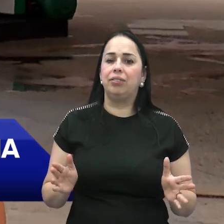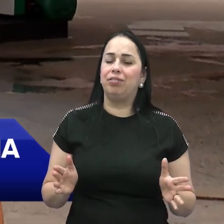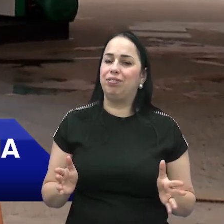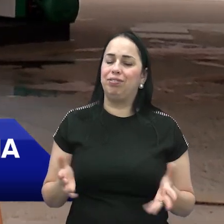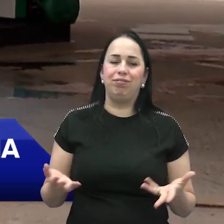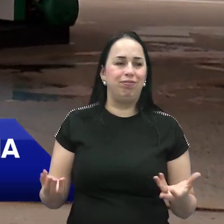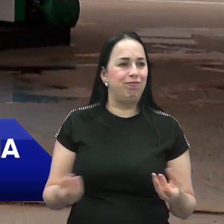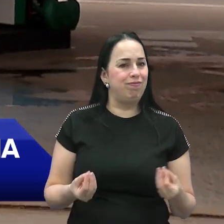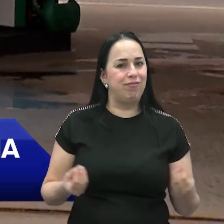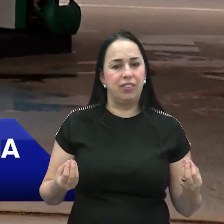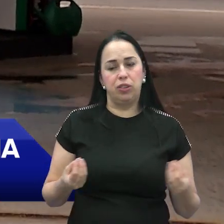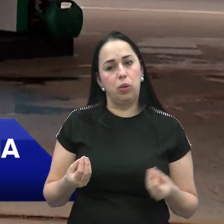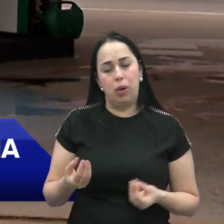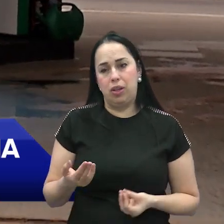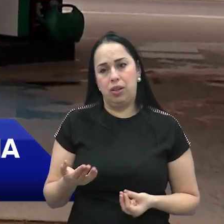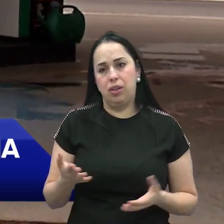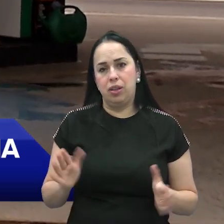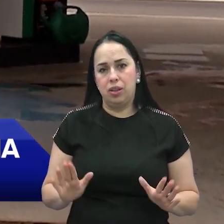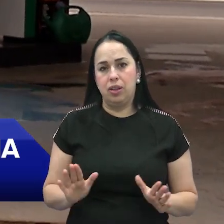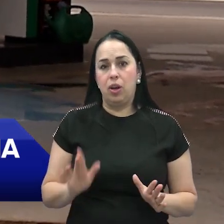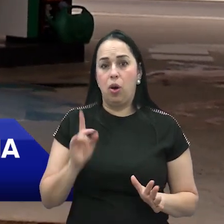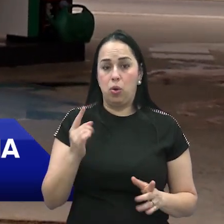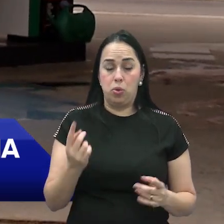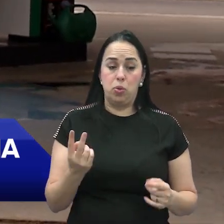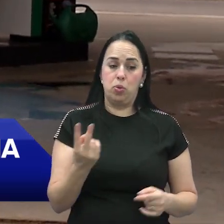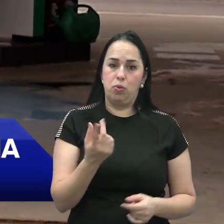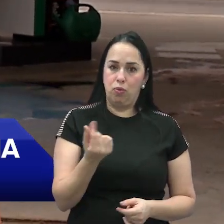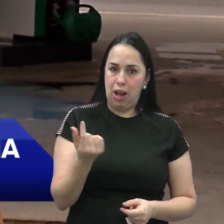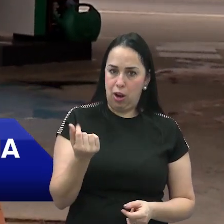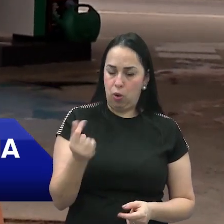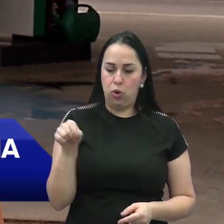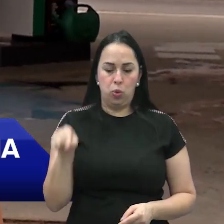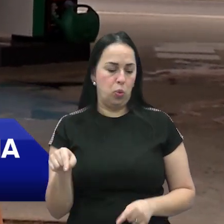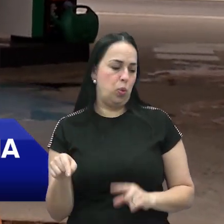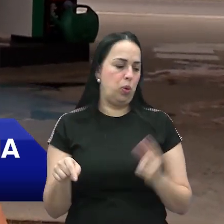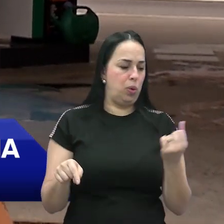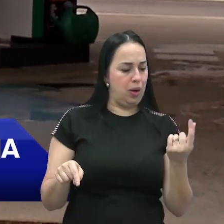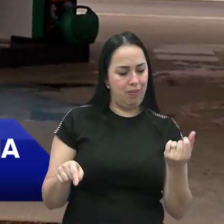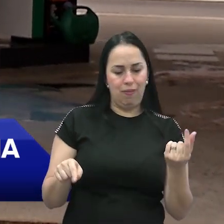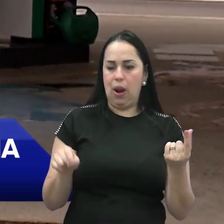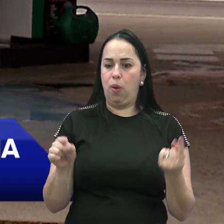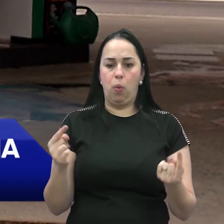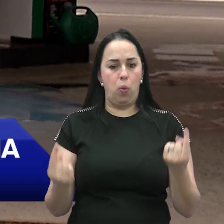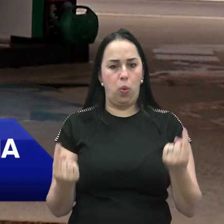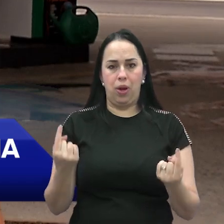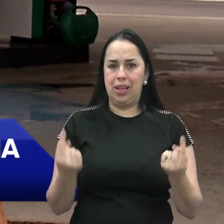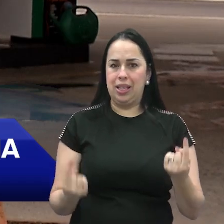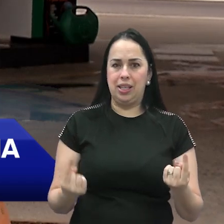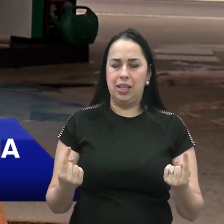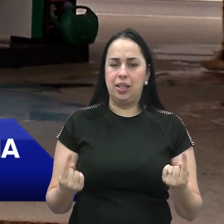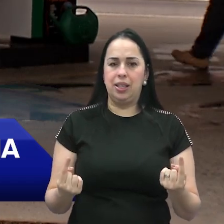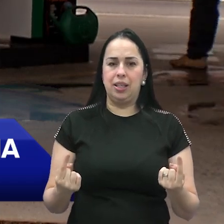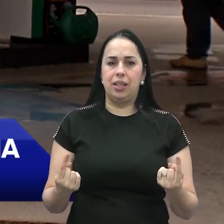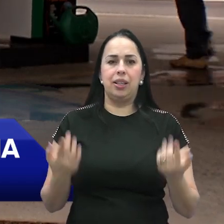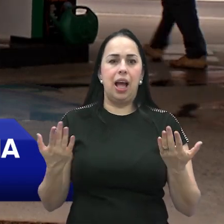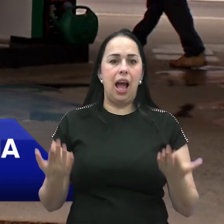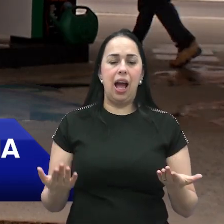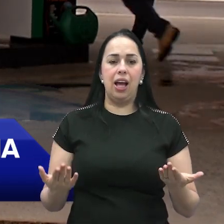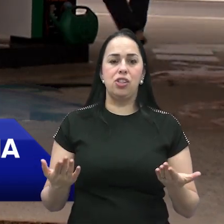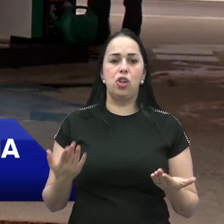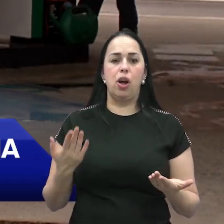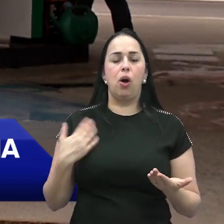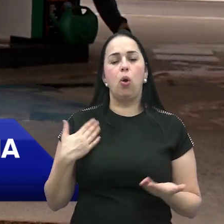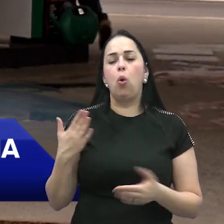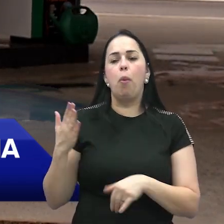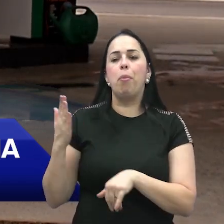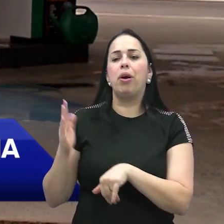No entanto, não é muito assim que funciona. Os dois preços, tanto o do álcool quanto o da gasolina, eles não são determinados simplesmente